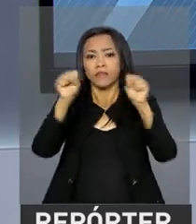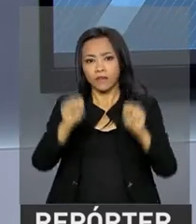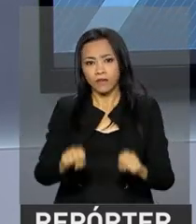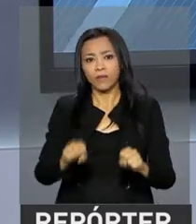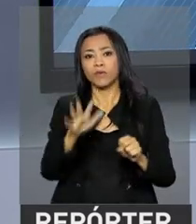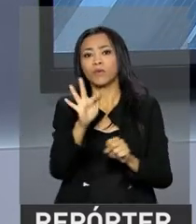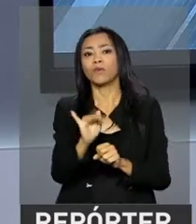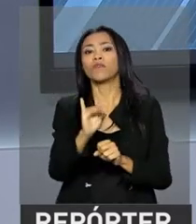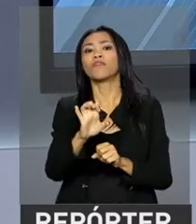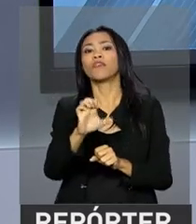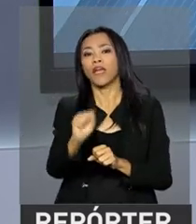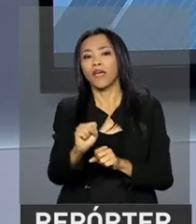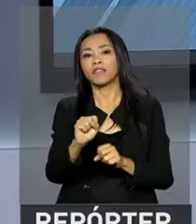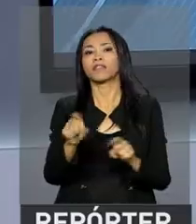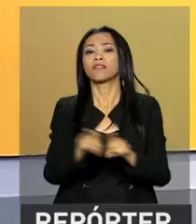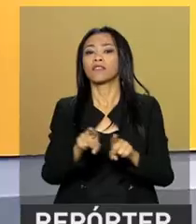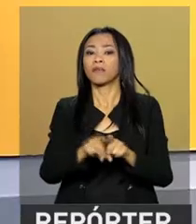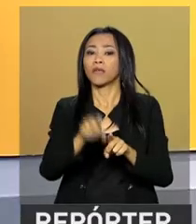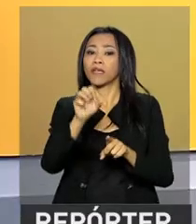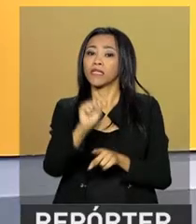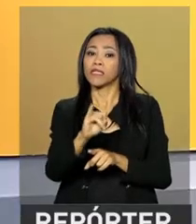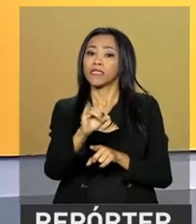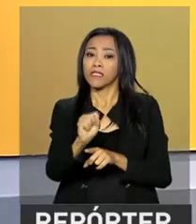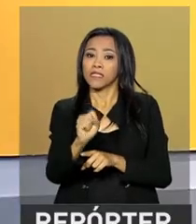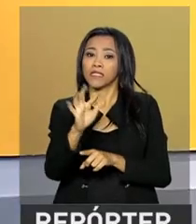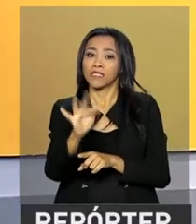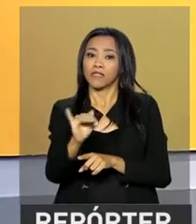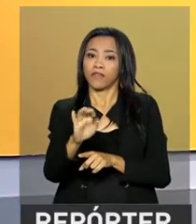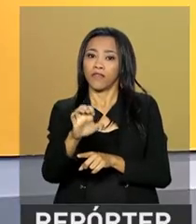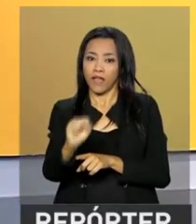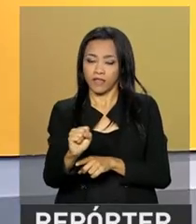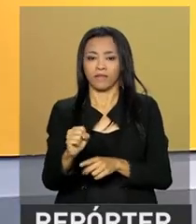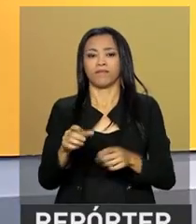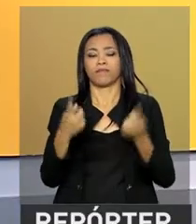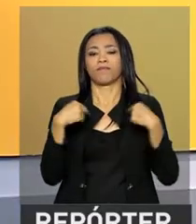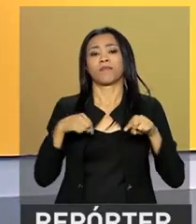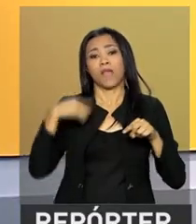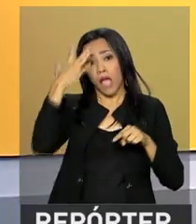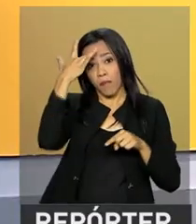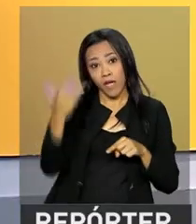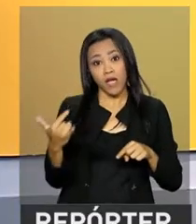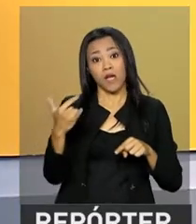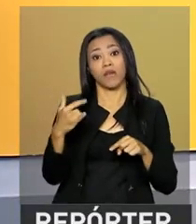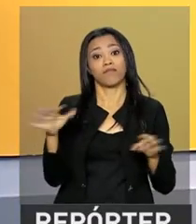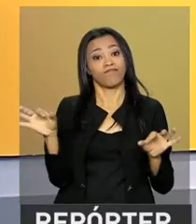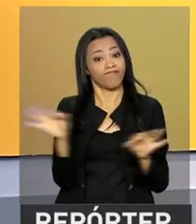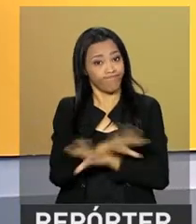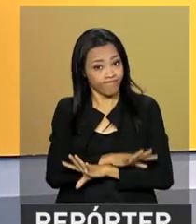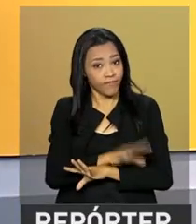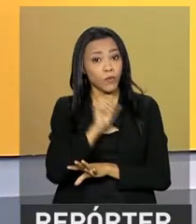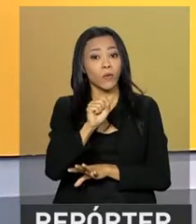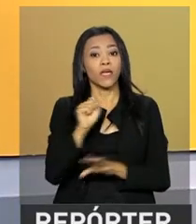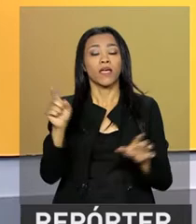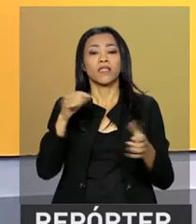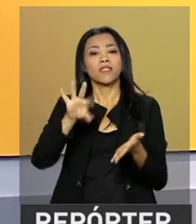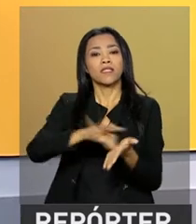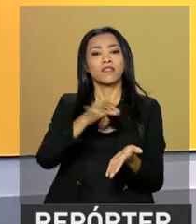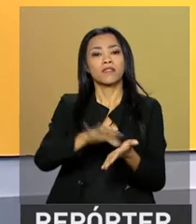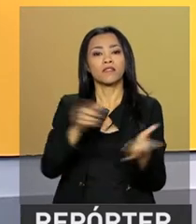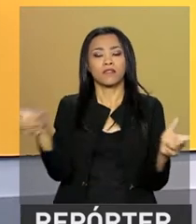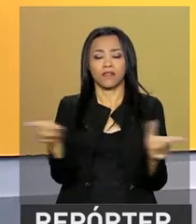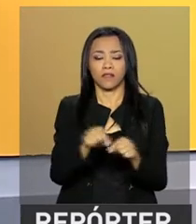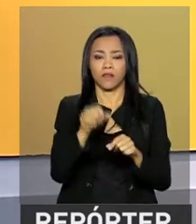que é o css e amanhã a data limite de inscrições para o sisu o sistema de seleção